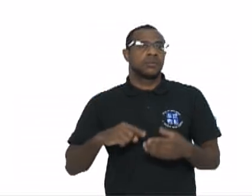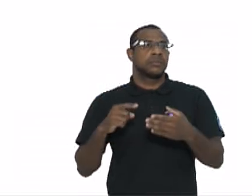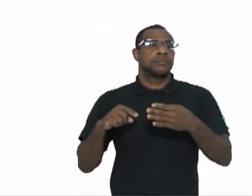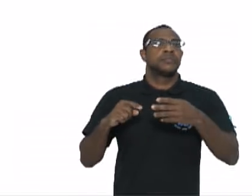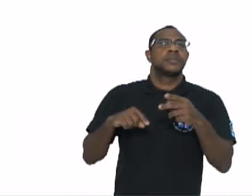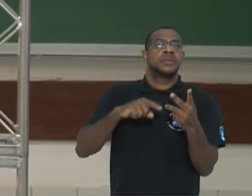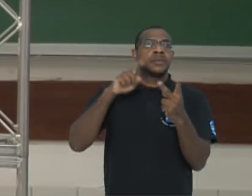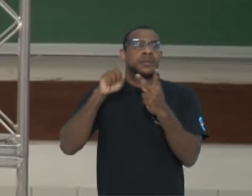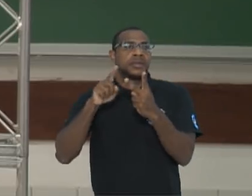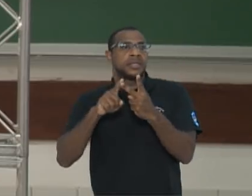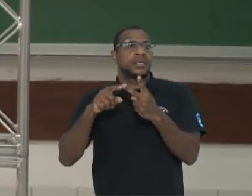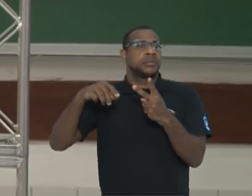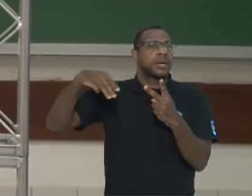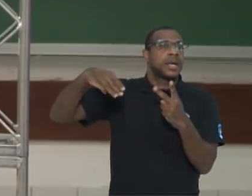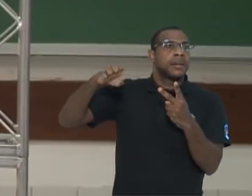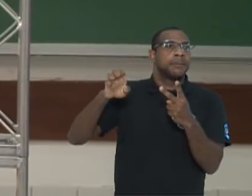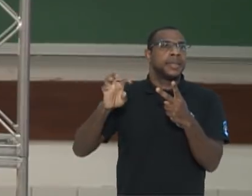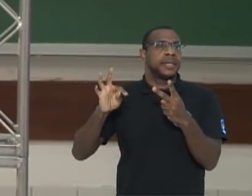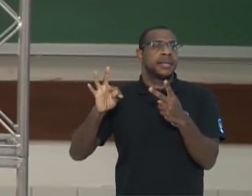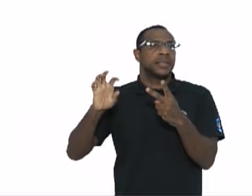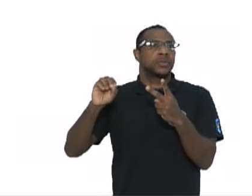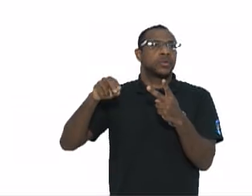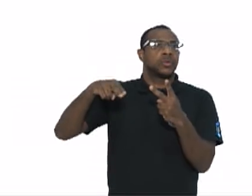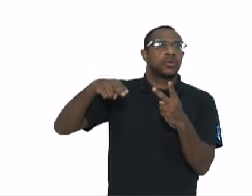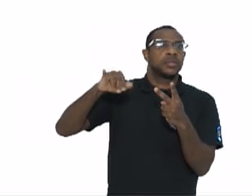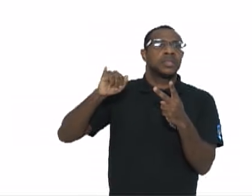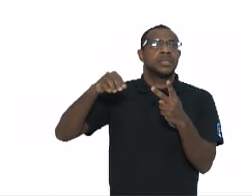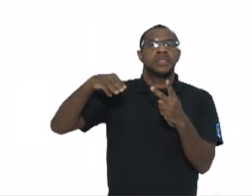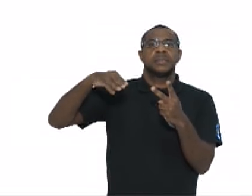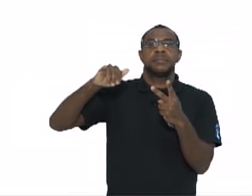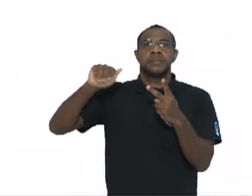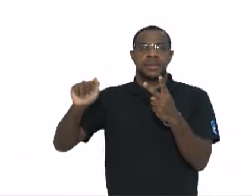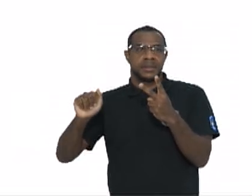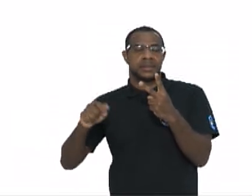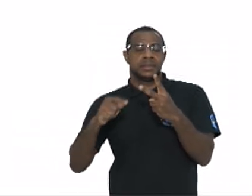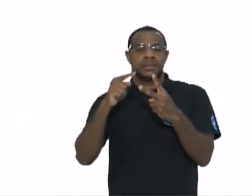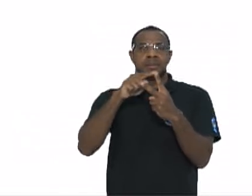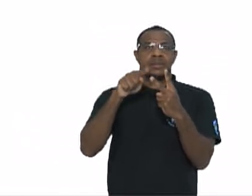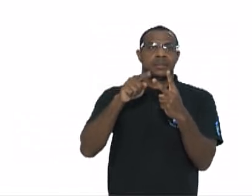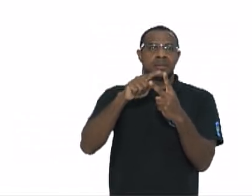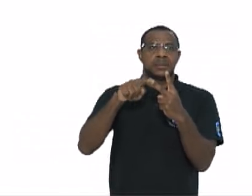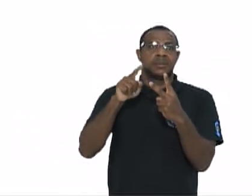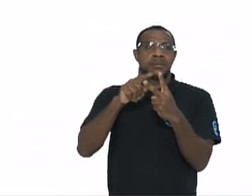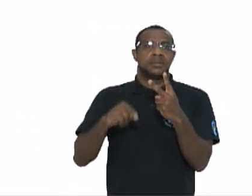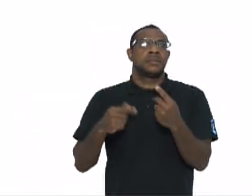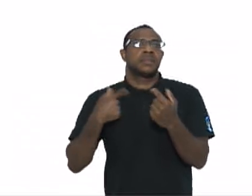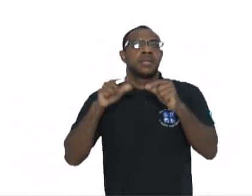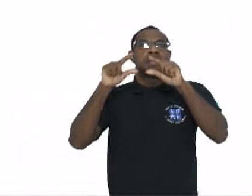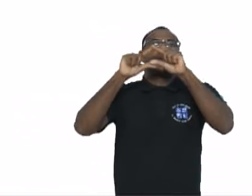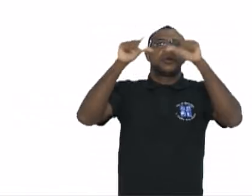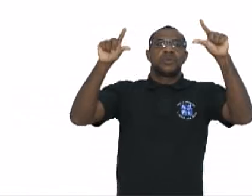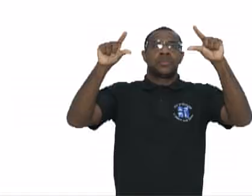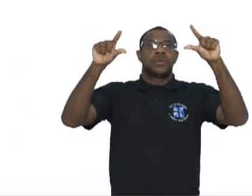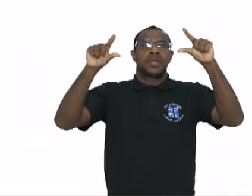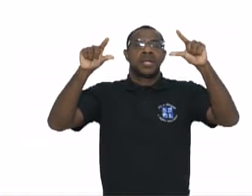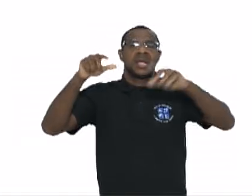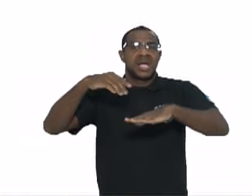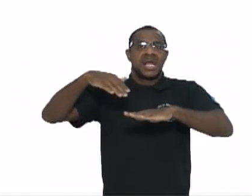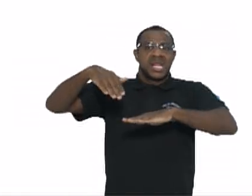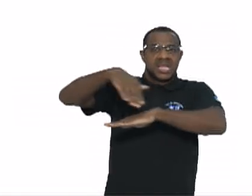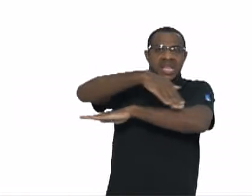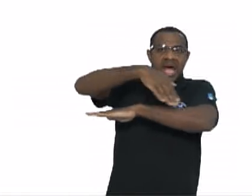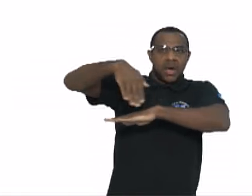Onde que está a personificação? Observem lá. Na rua vazia, as pedras vibravam de calor. As